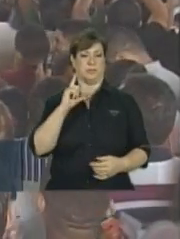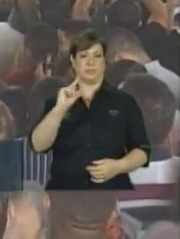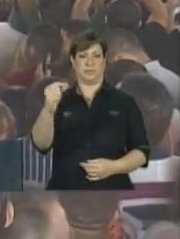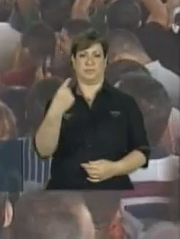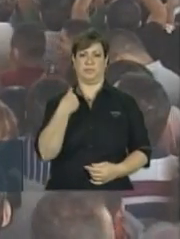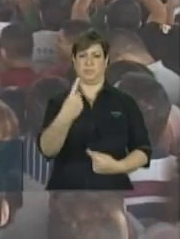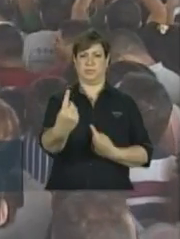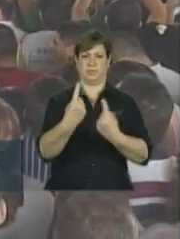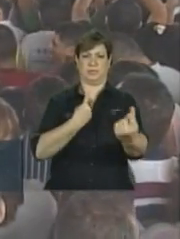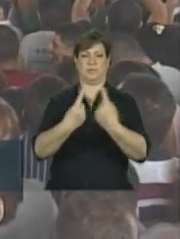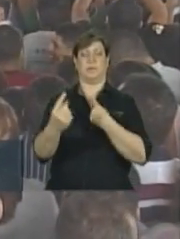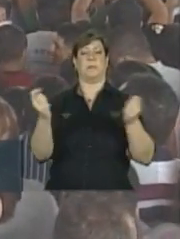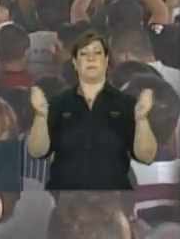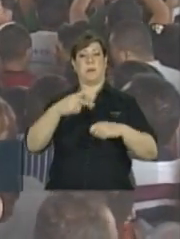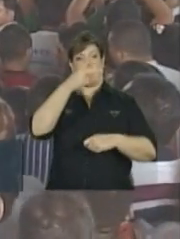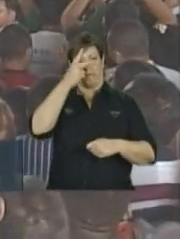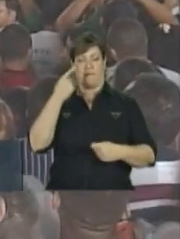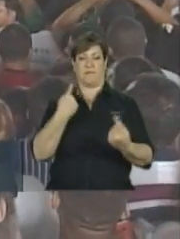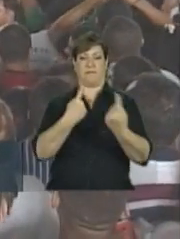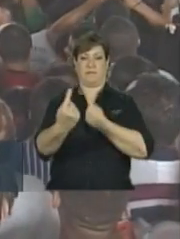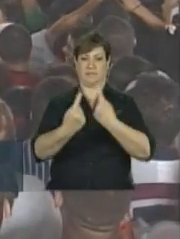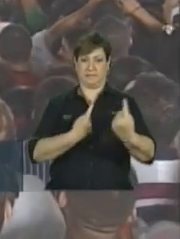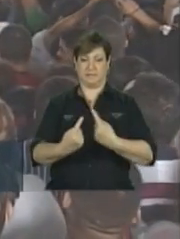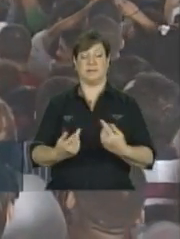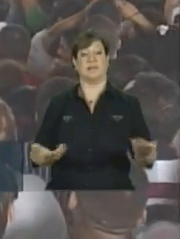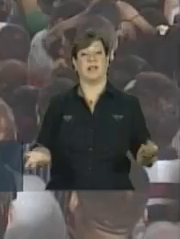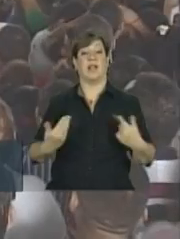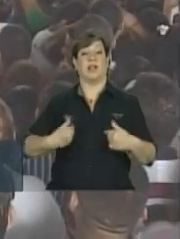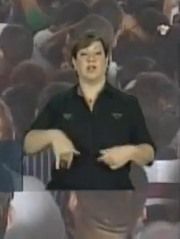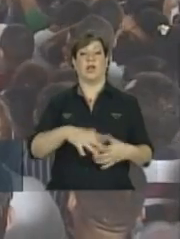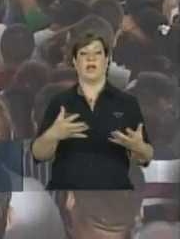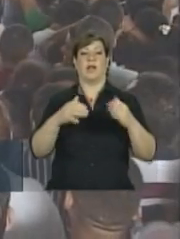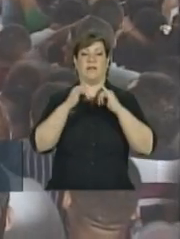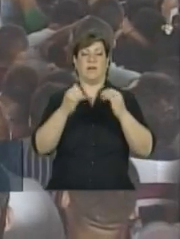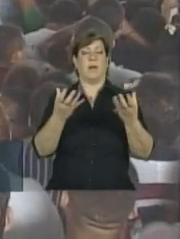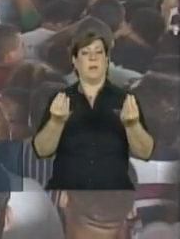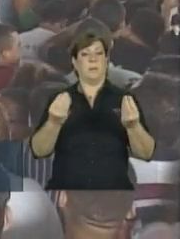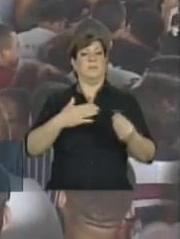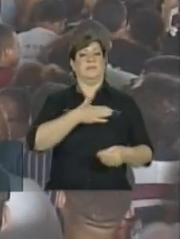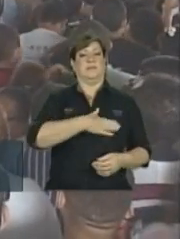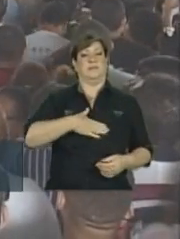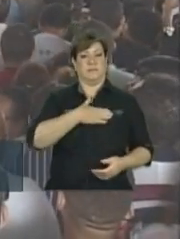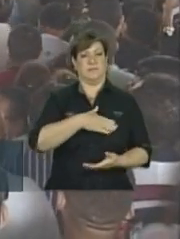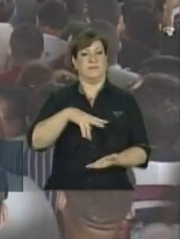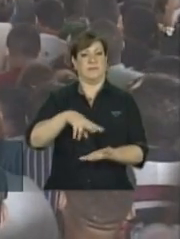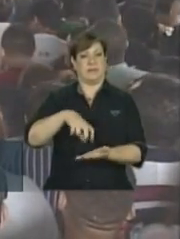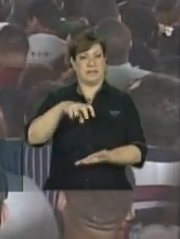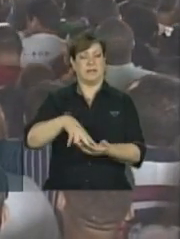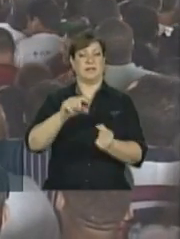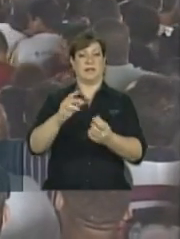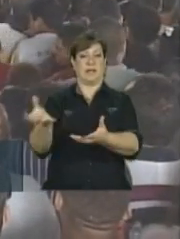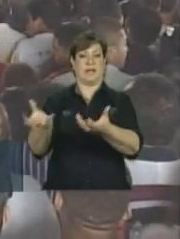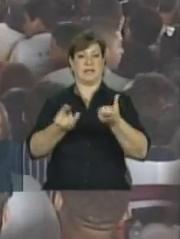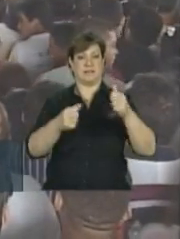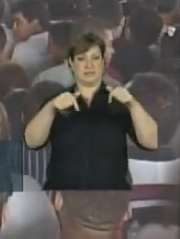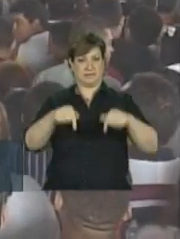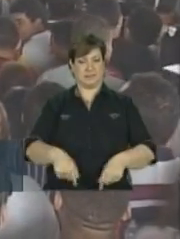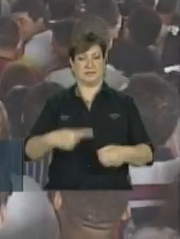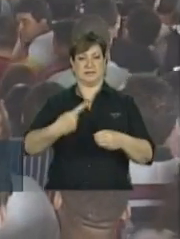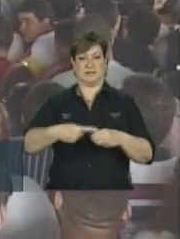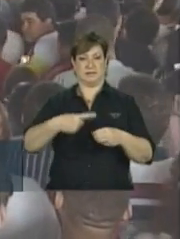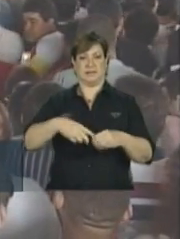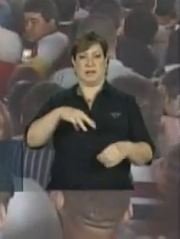para que as pessoas possam se deslocar. Então a gente quer falar da nossa imensa alegria de estar recebendo aqui na cidade